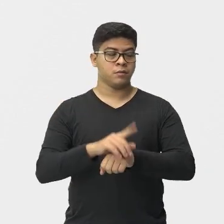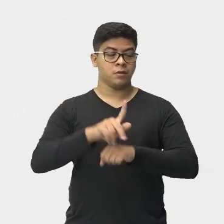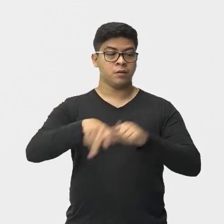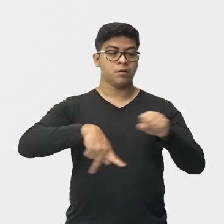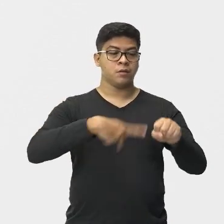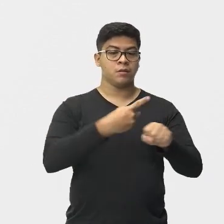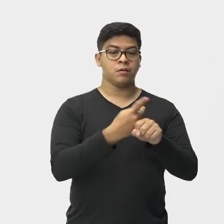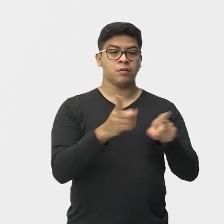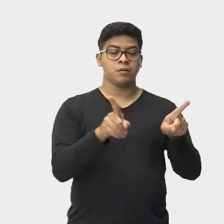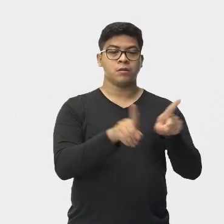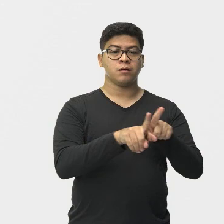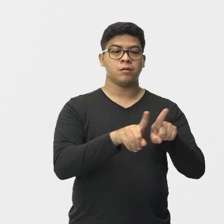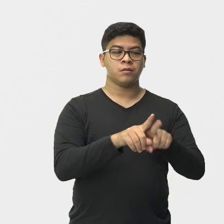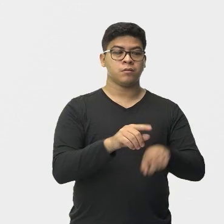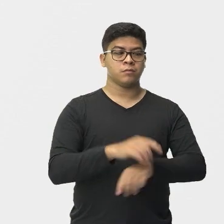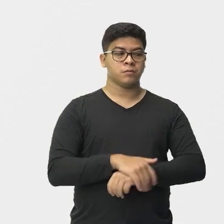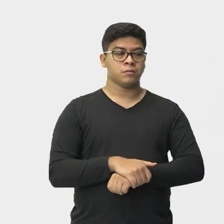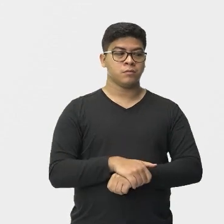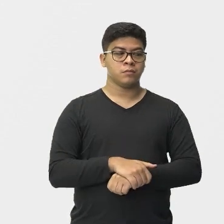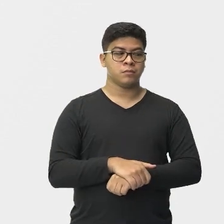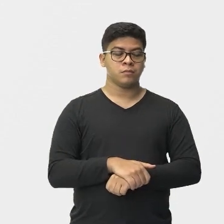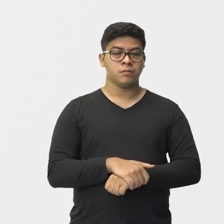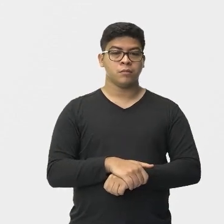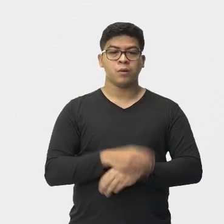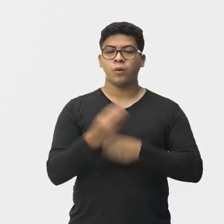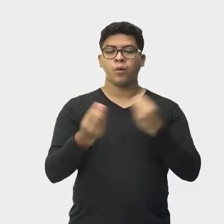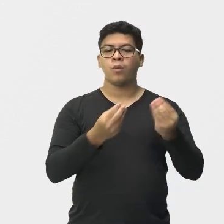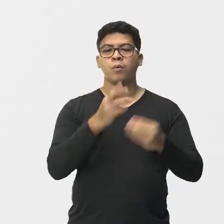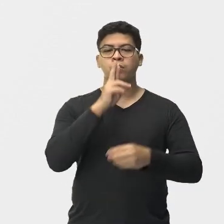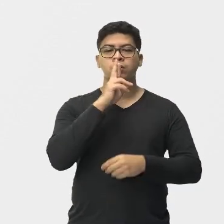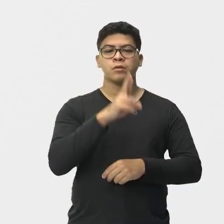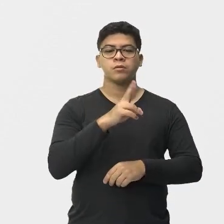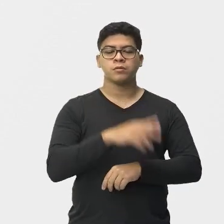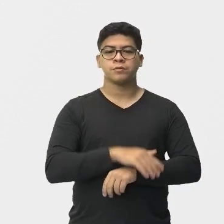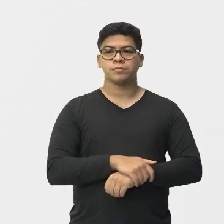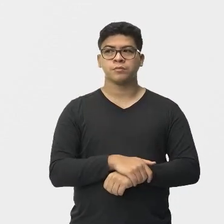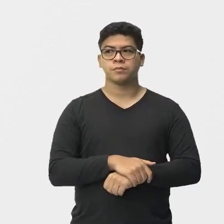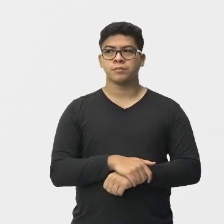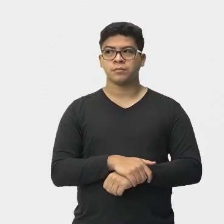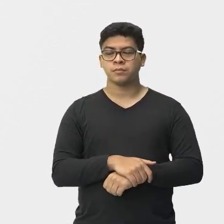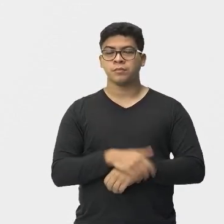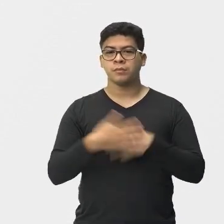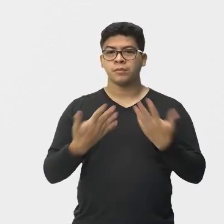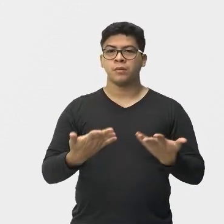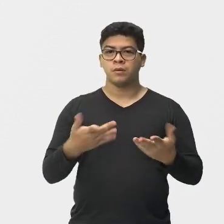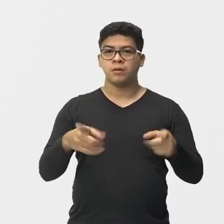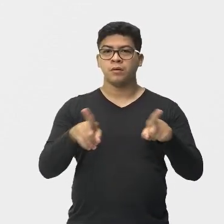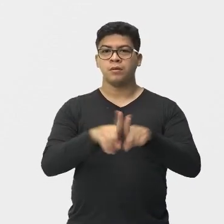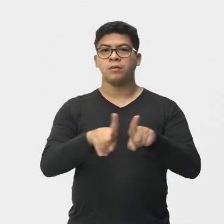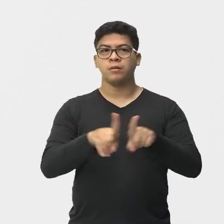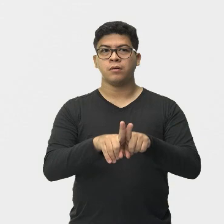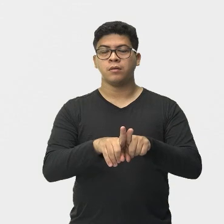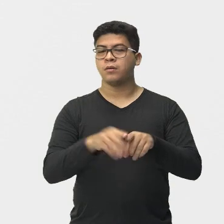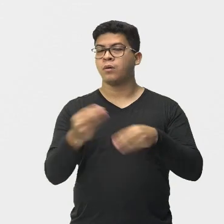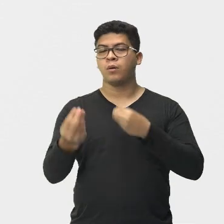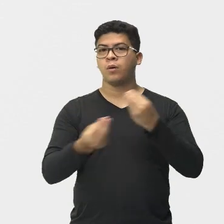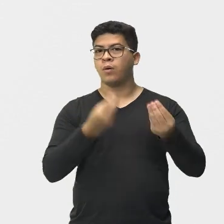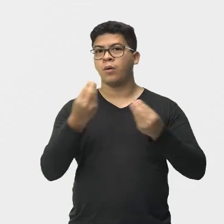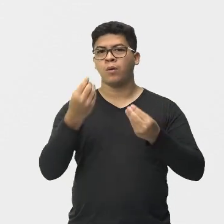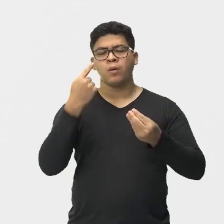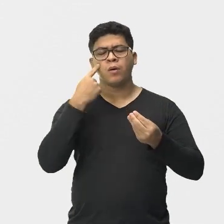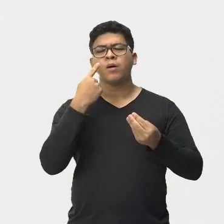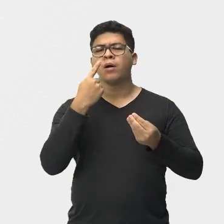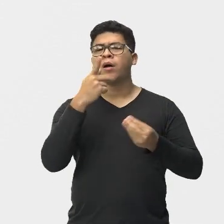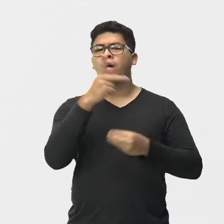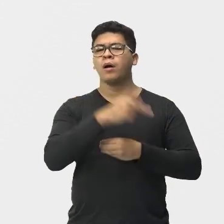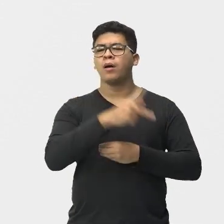o verbo, tá certo? Vamos ver como é que ficam nossas respostas? Aqui, ó, letra A, la professora nos la